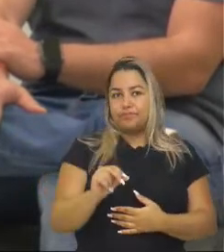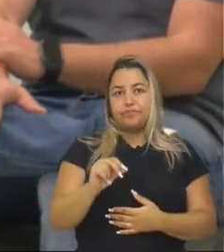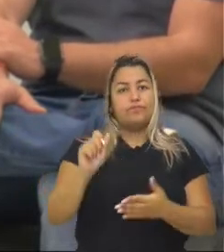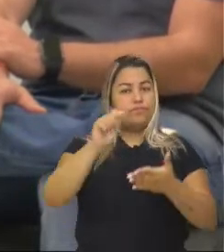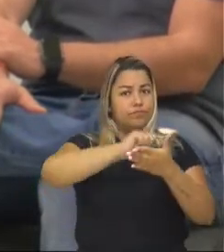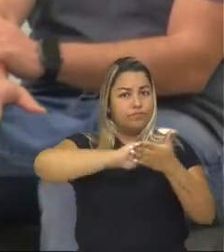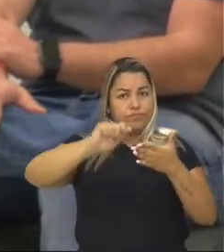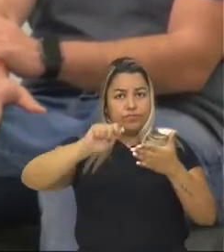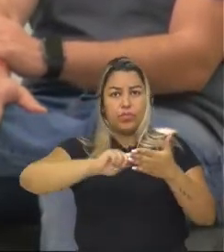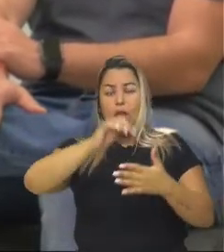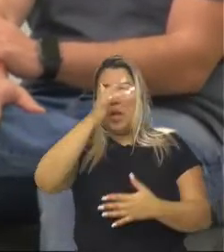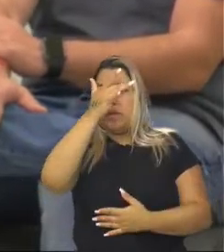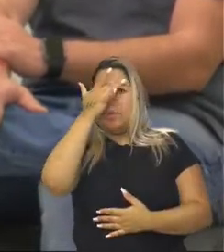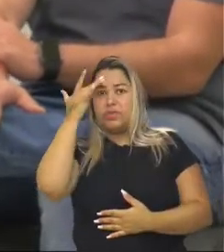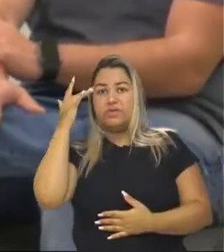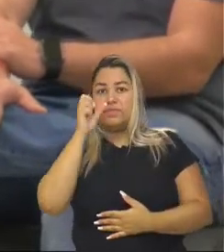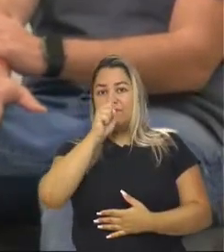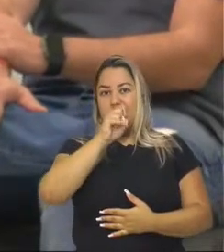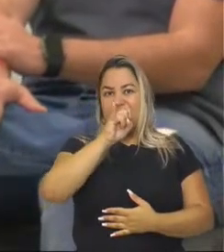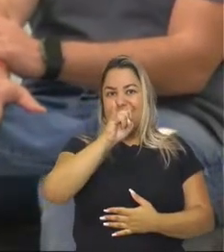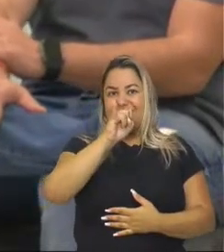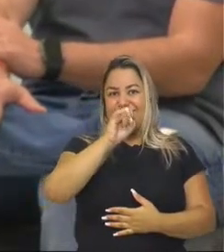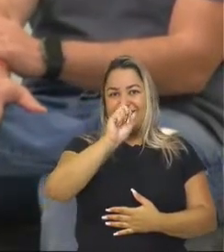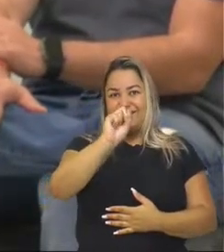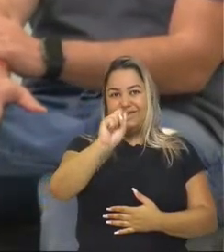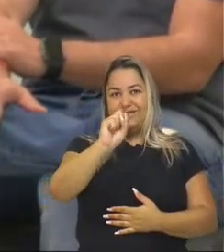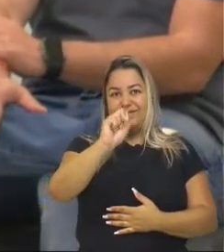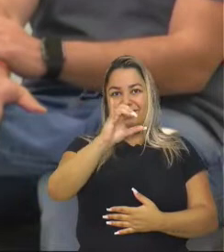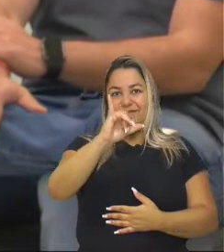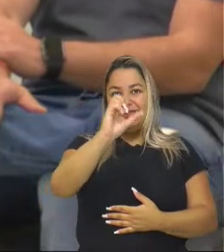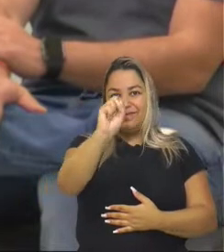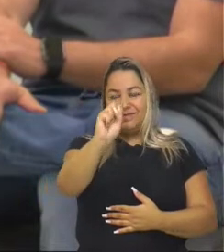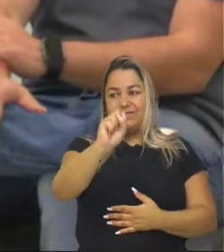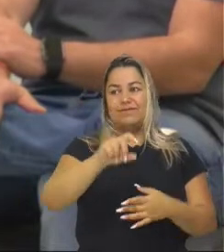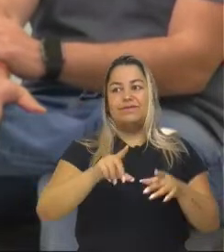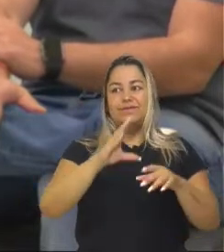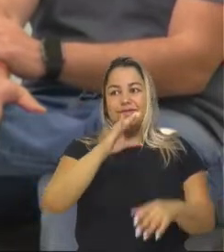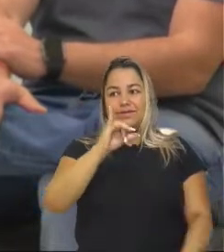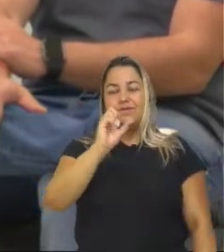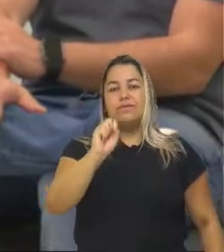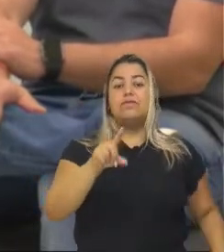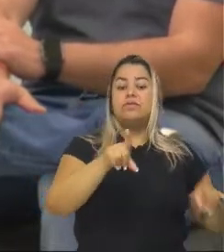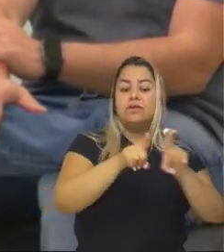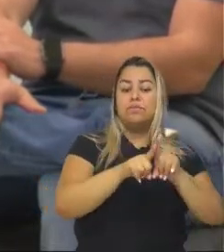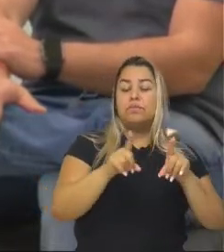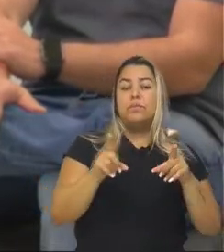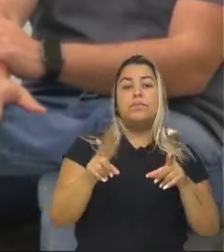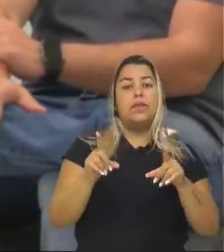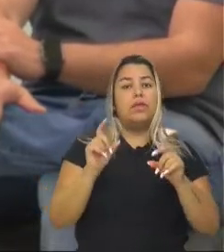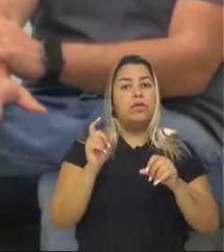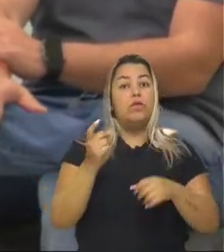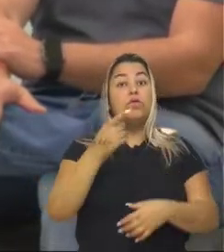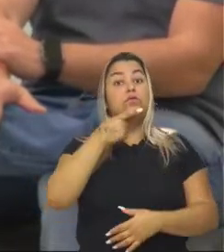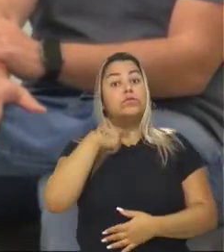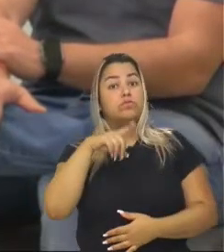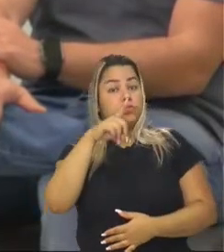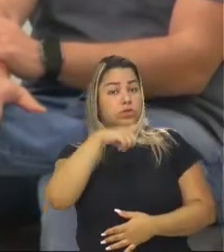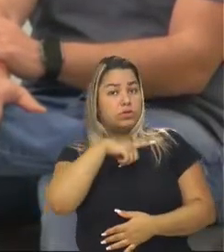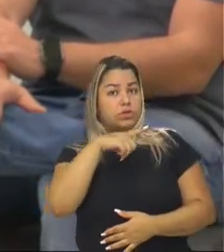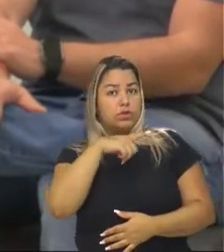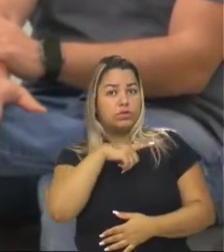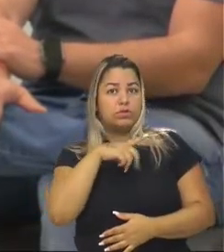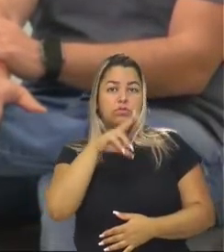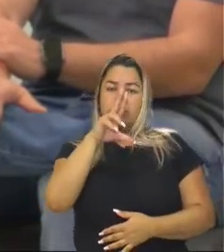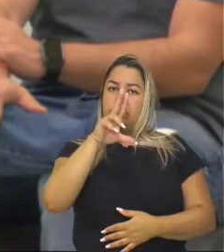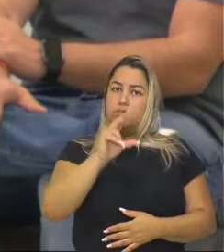escrita pelas pessoas cis, por mais boa vontade que nós possamos ter. Por mais vontade que nós possamos ter, nós não